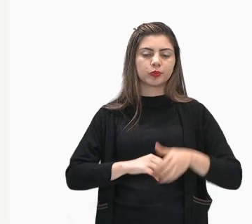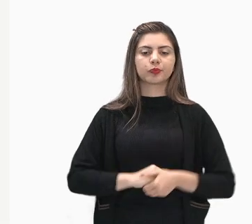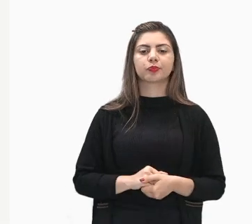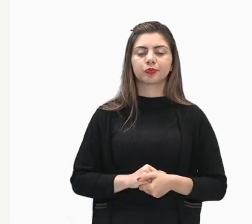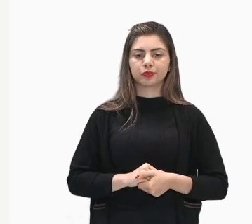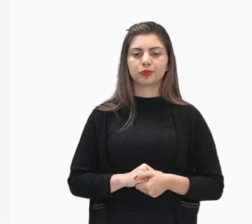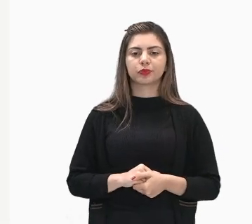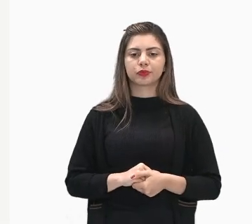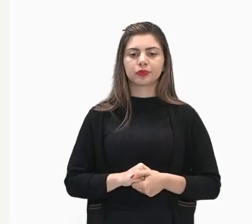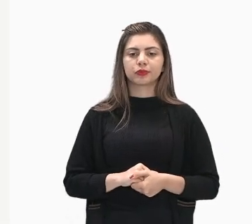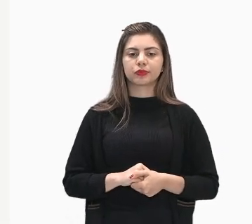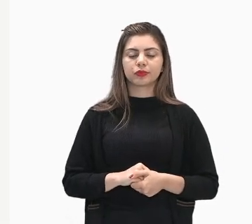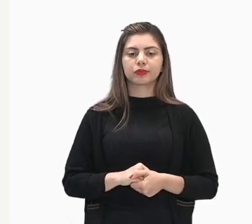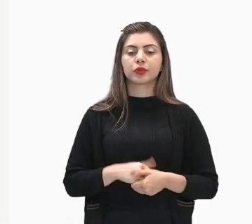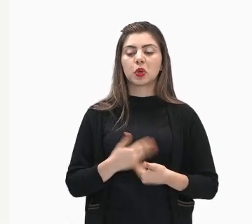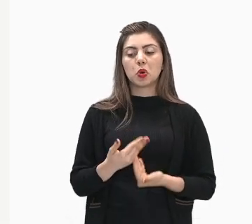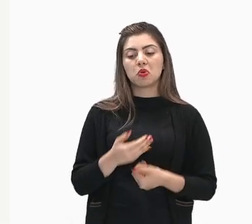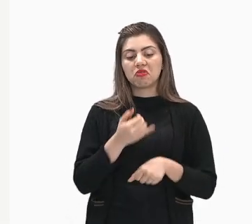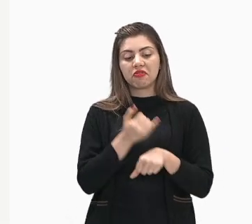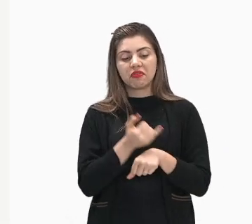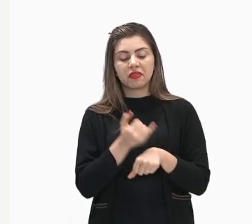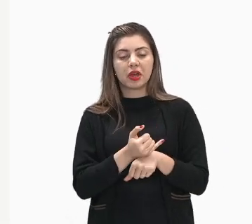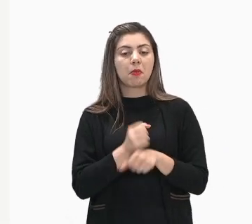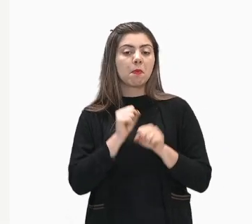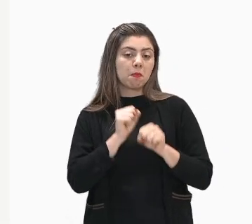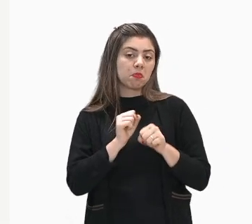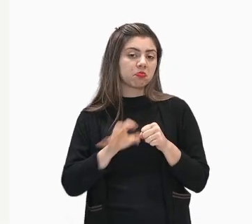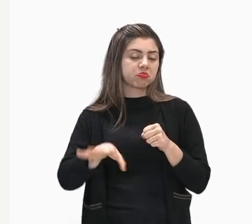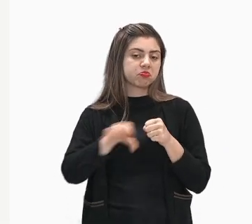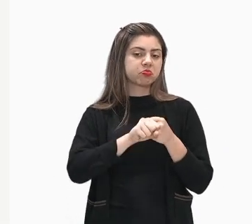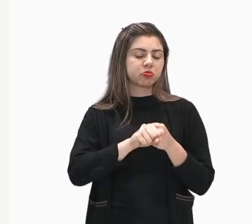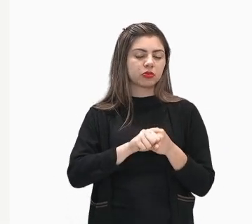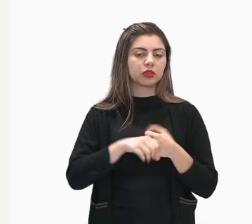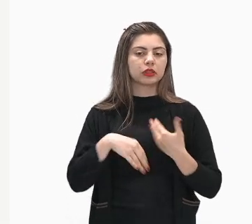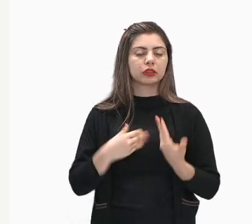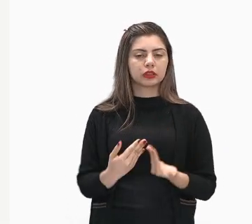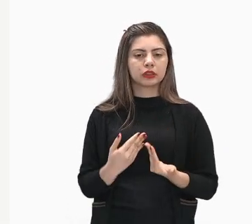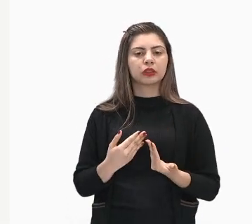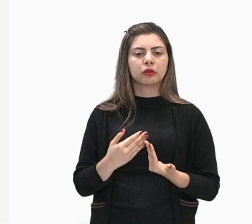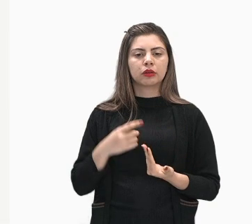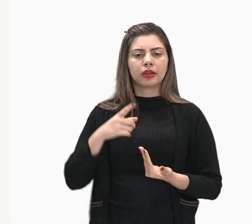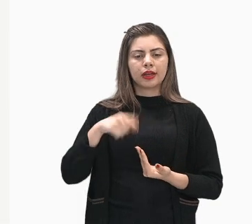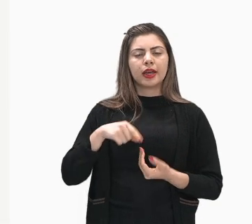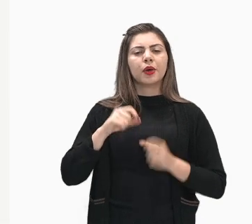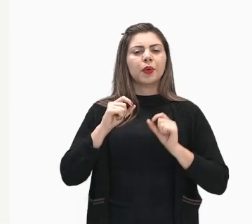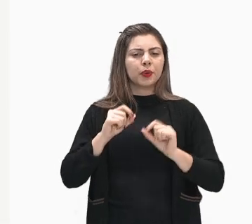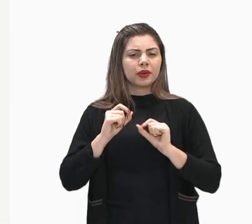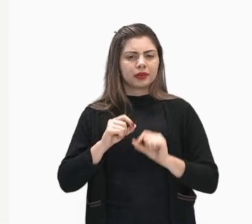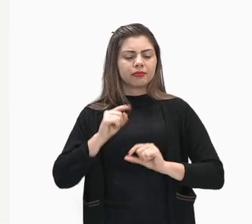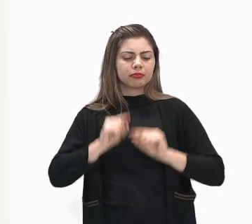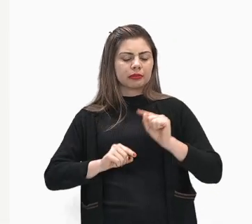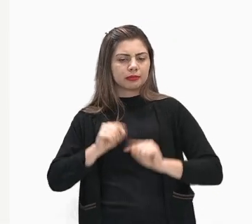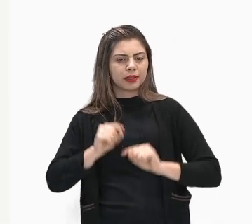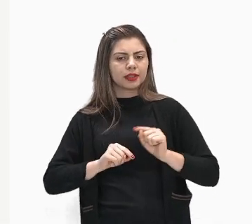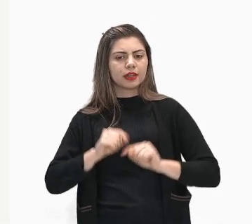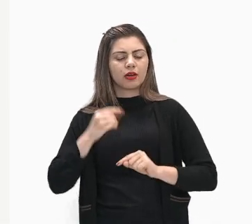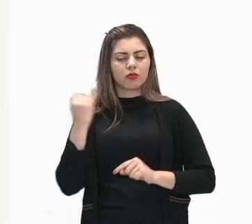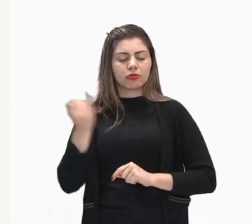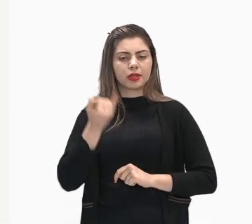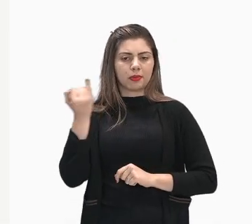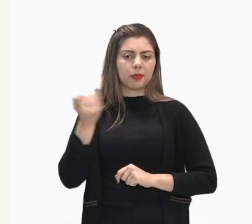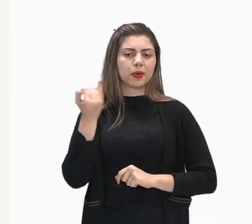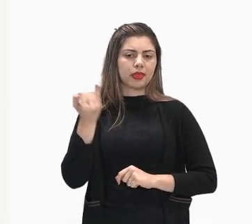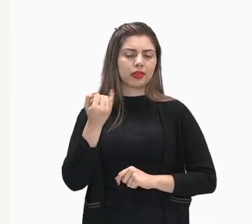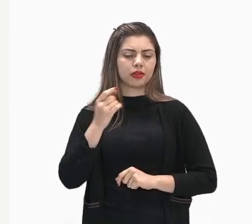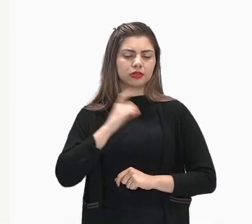ferro ou do metal, que pode ser atraído pelo ímã. Então, essa propriedade é uma das mais importantes do